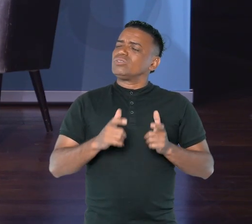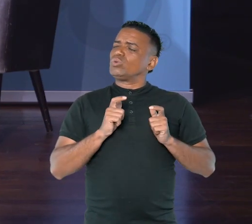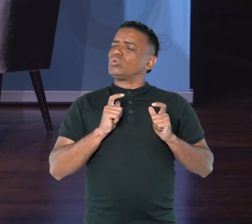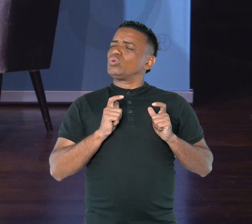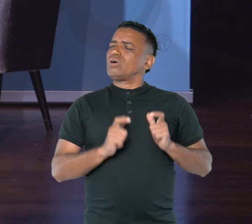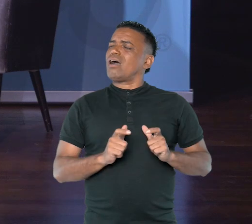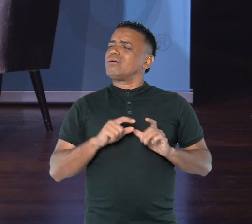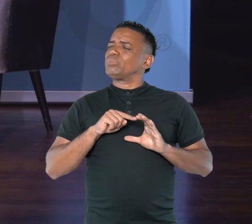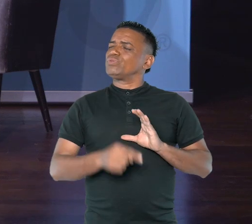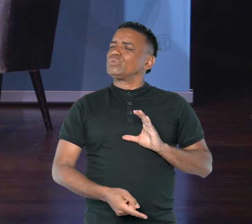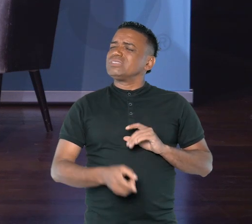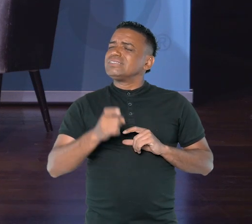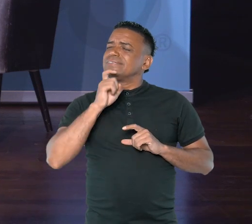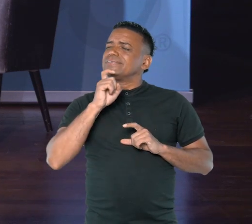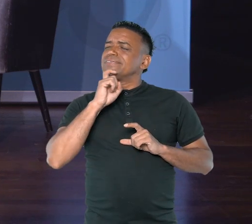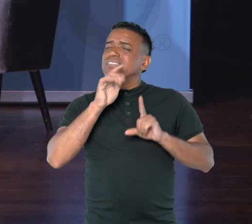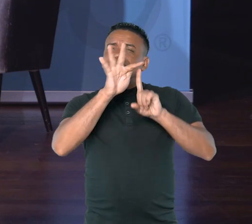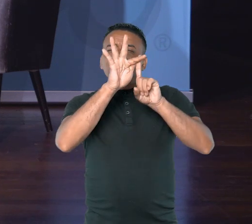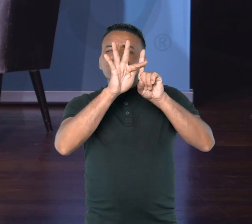profundo, frio,